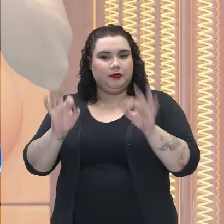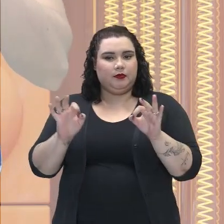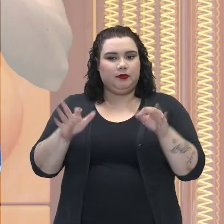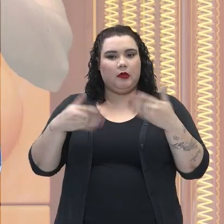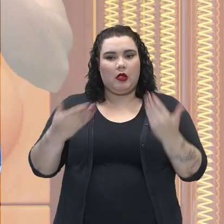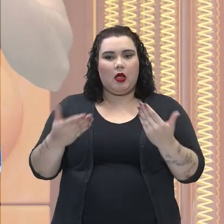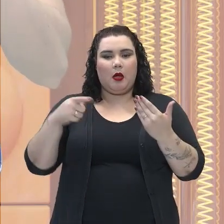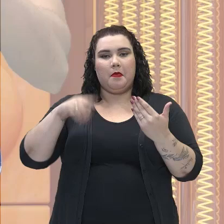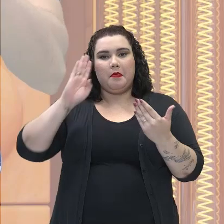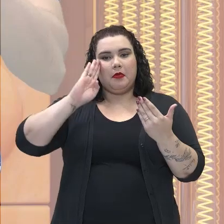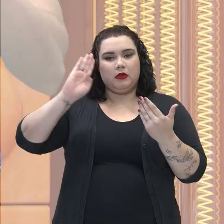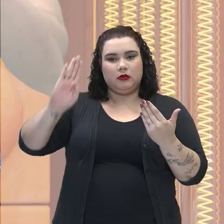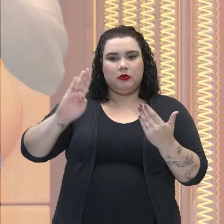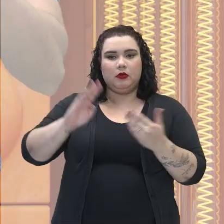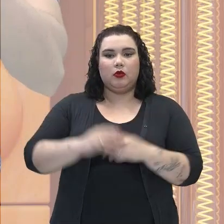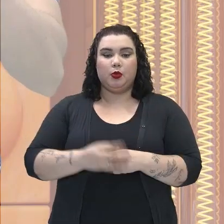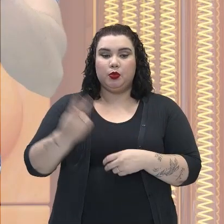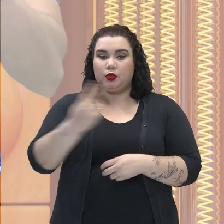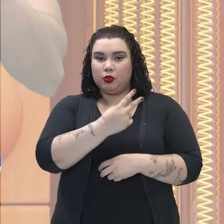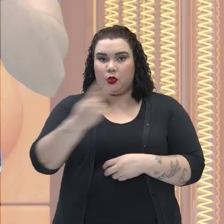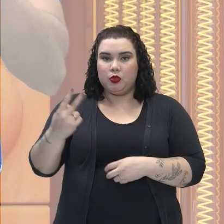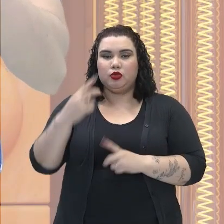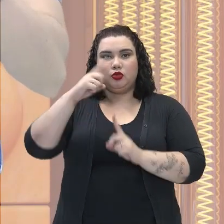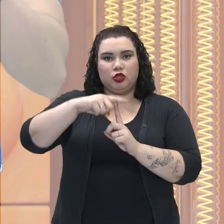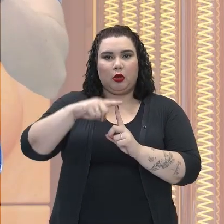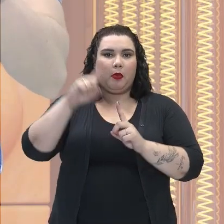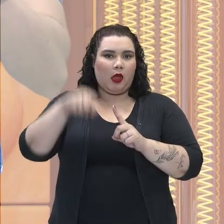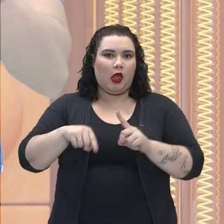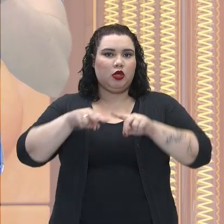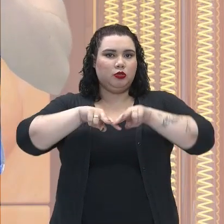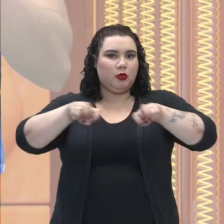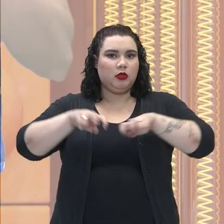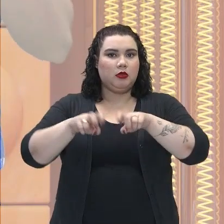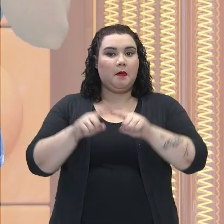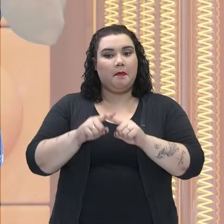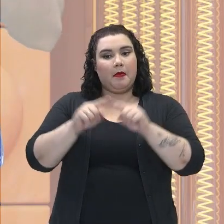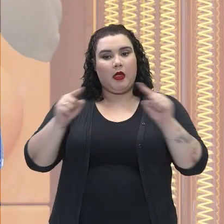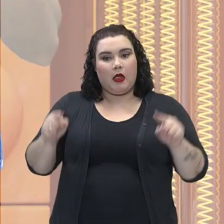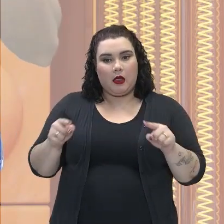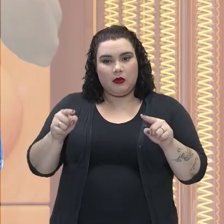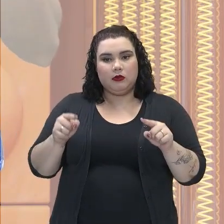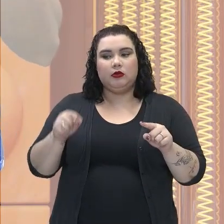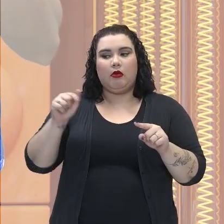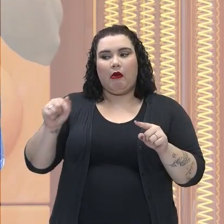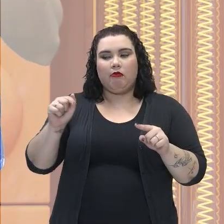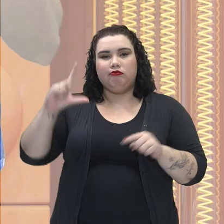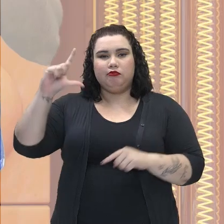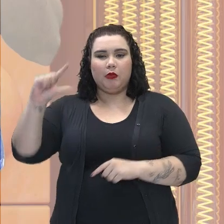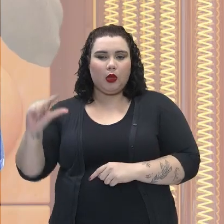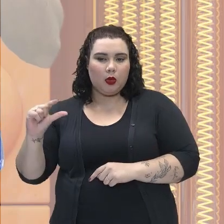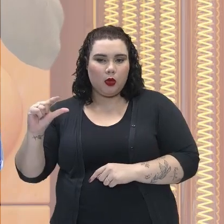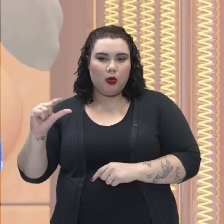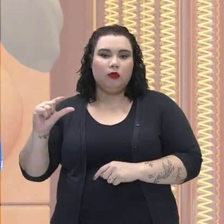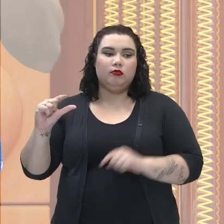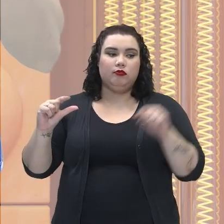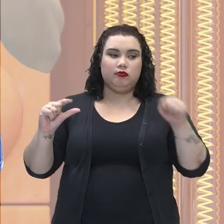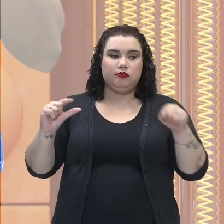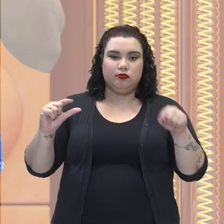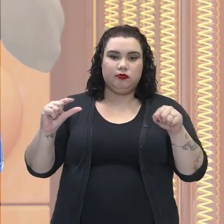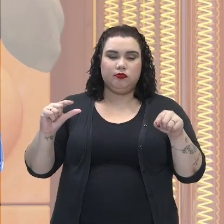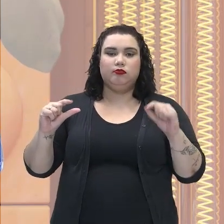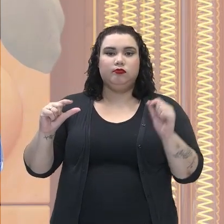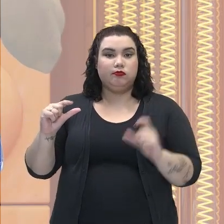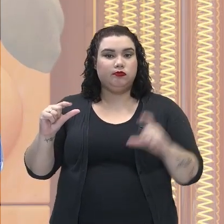o principal ponto, né? Todas as duas tratam de exploração, mas a colônia de povoamento, a exploração é menor do que nas colônias